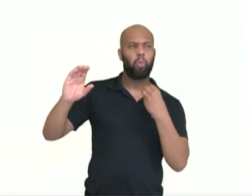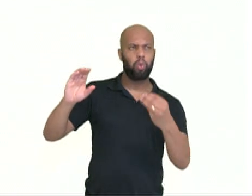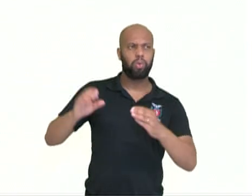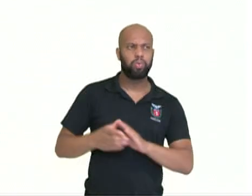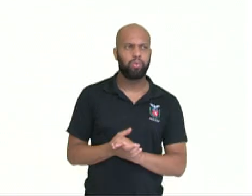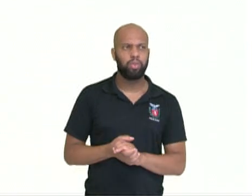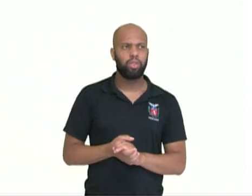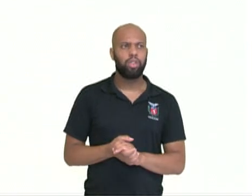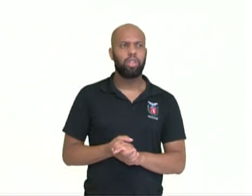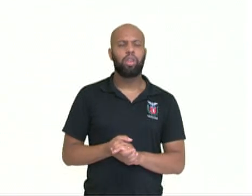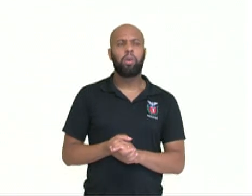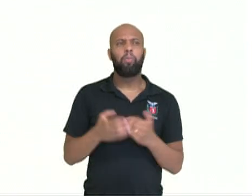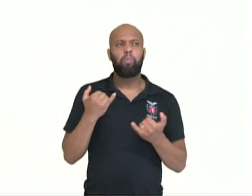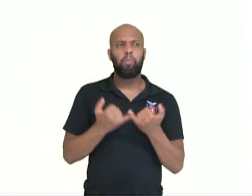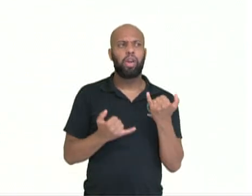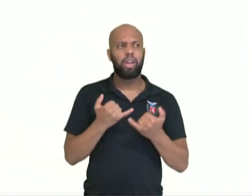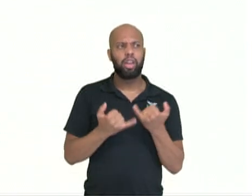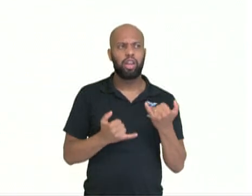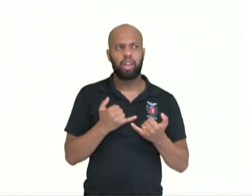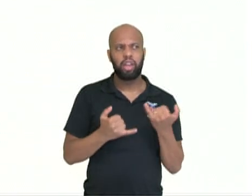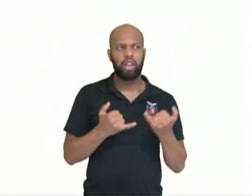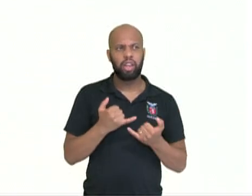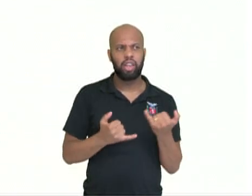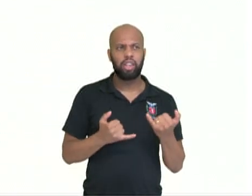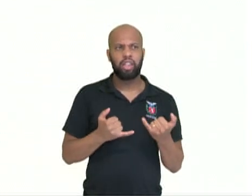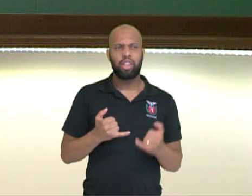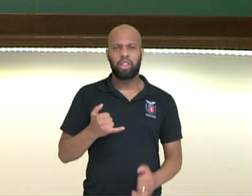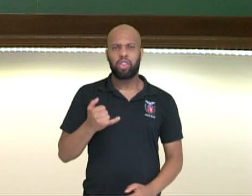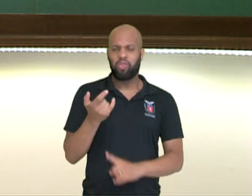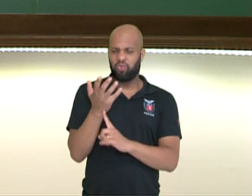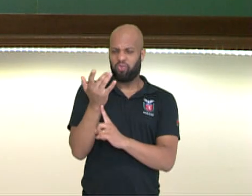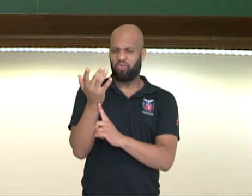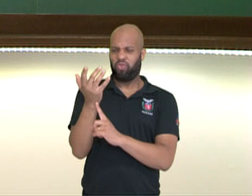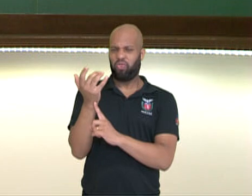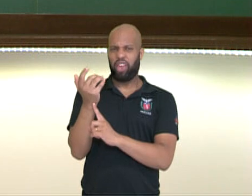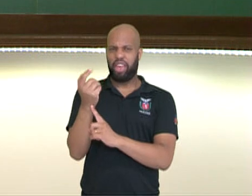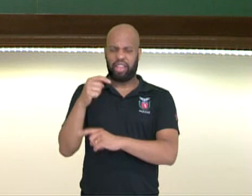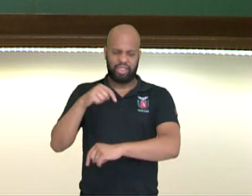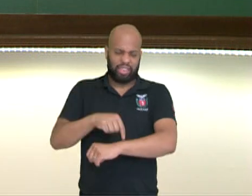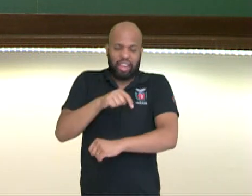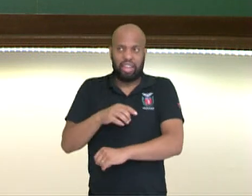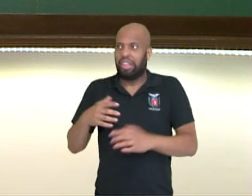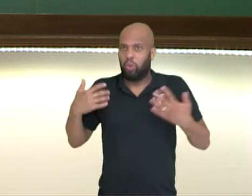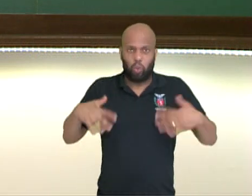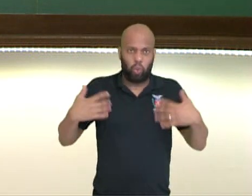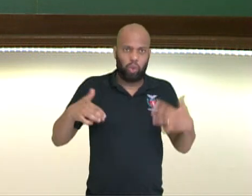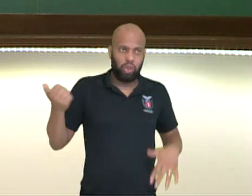Não dá a impressão que a faísquinha vai te queimar muito mais do que o café?